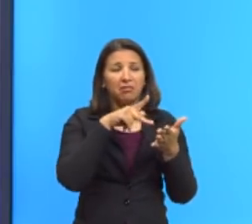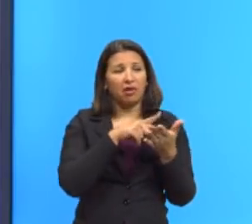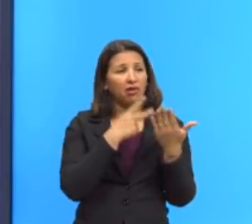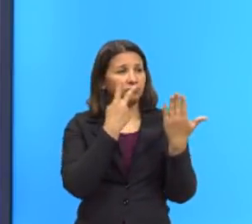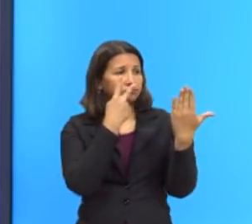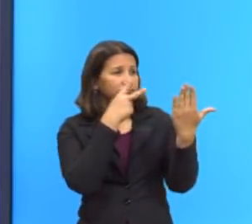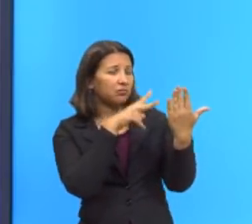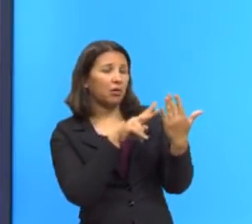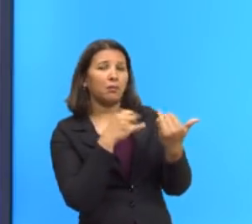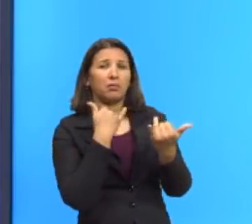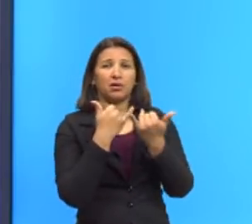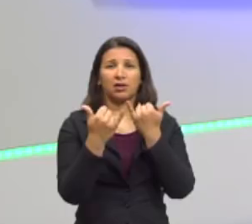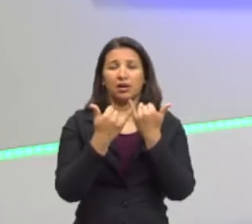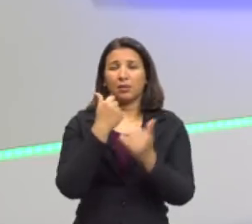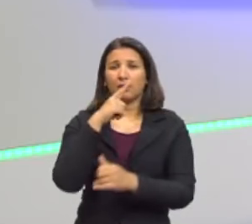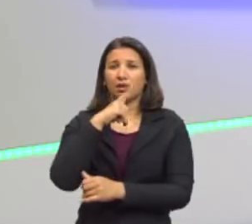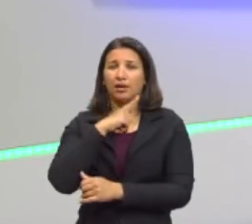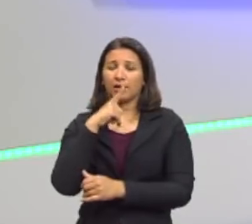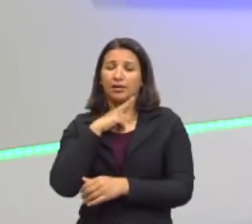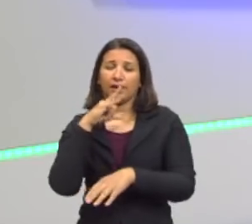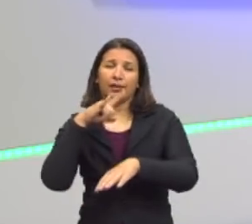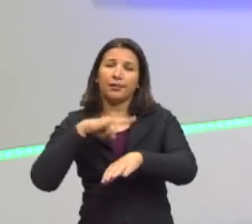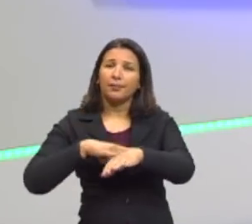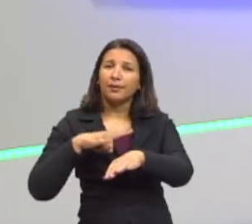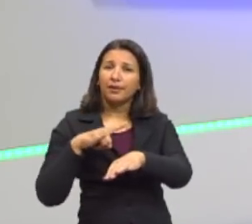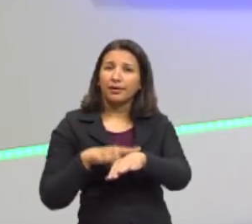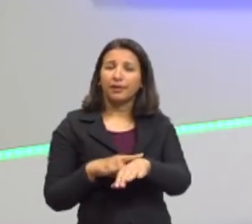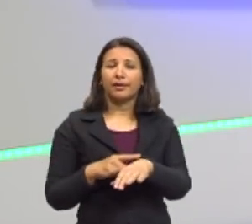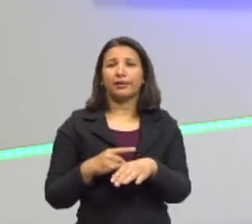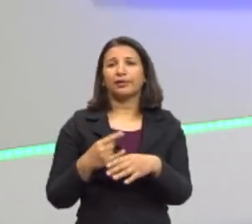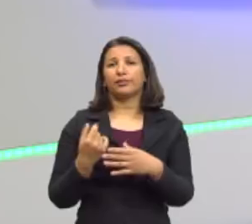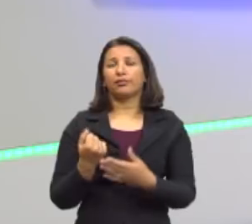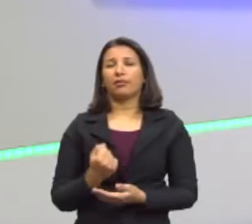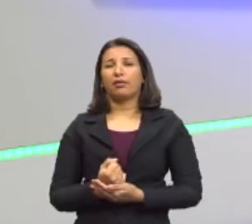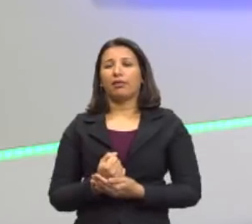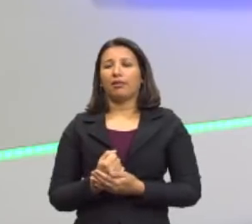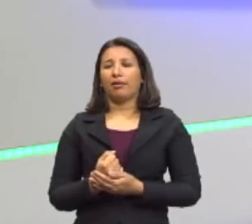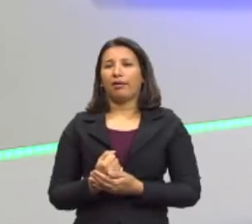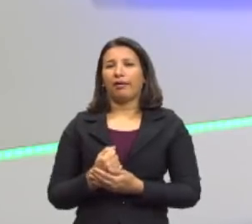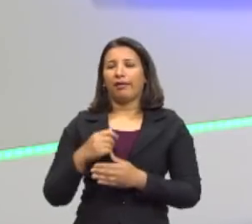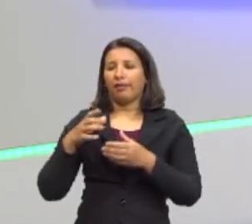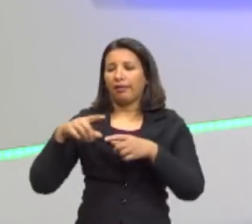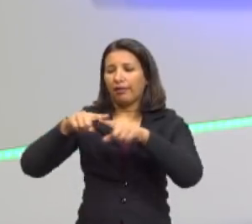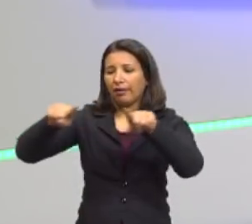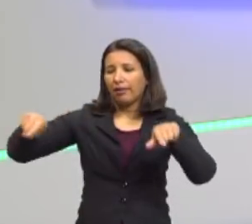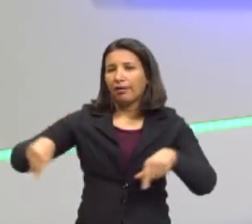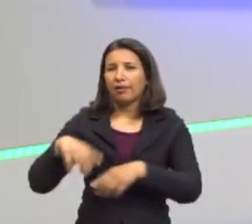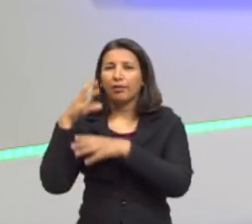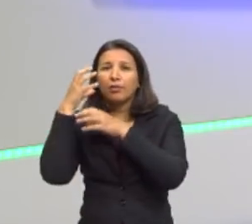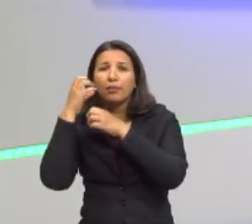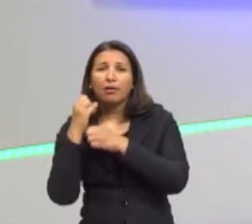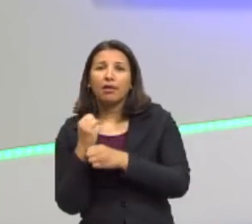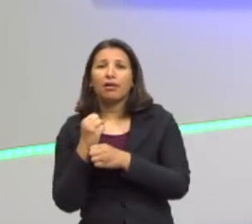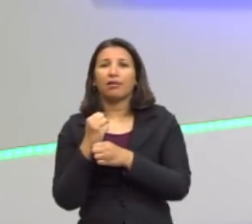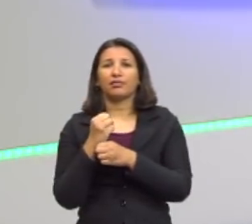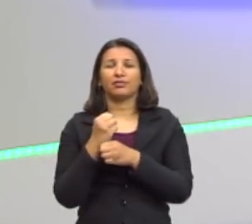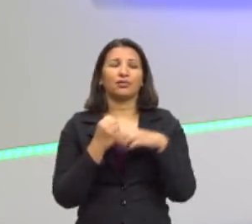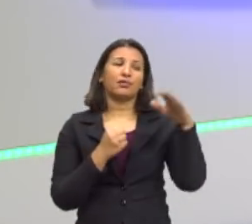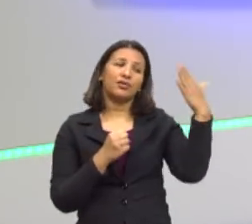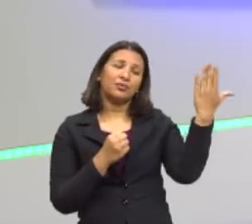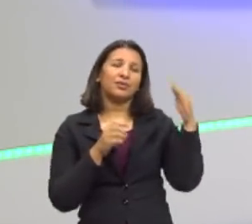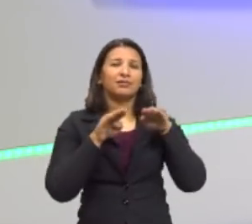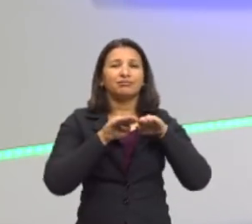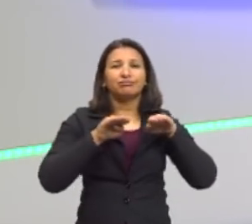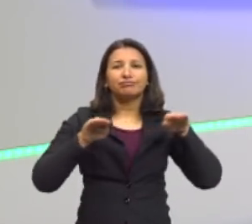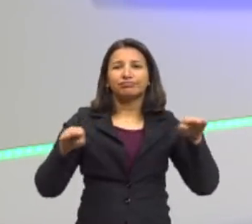banheiro, é o espelho que tem na penteadeira. São espelhos planos, a não ser que eles sejam modificados para aumentar ou diminuir a